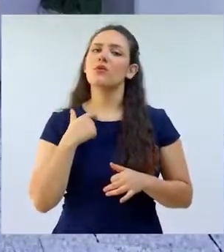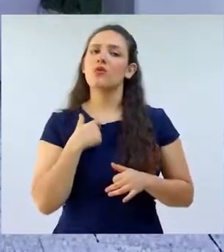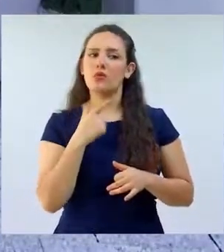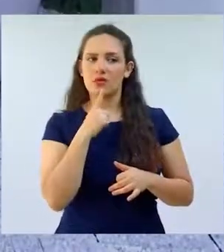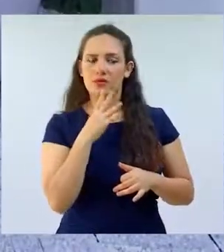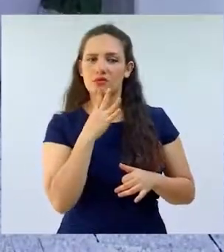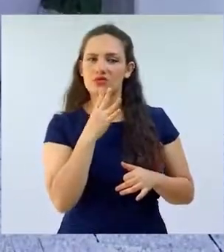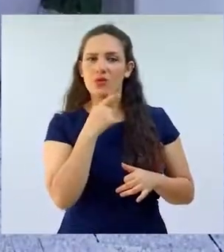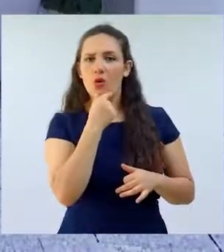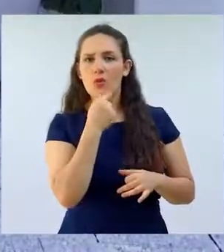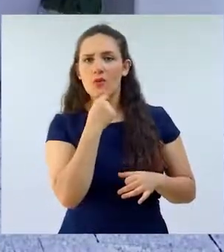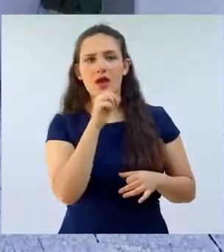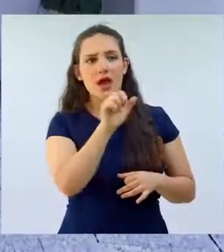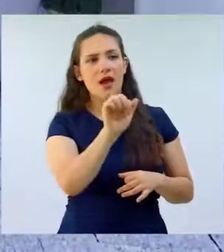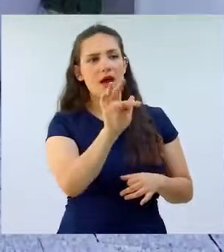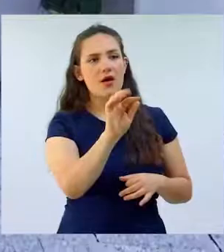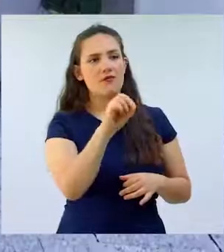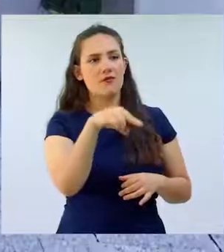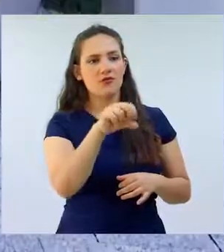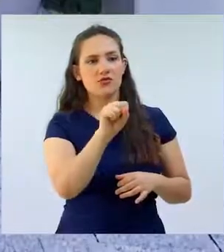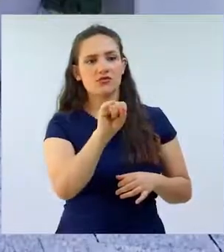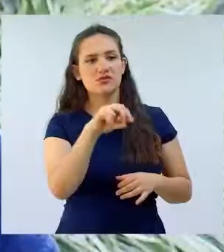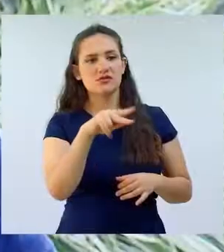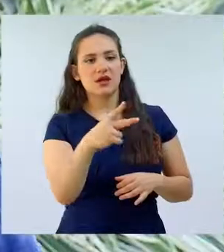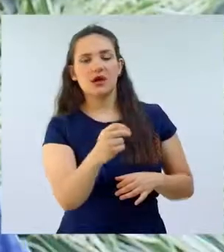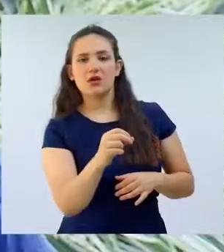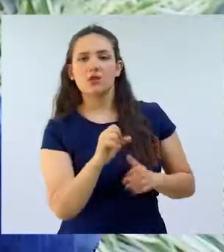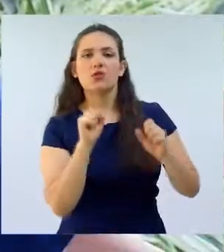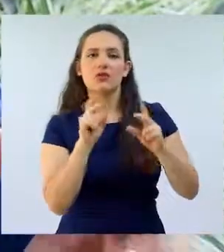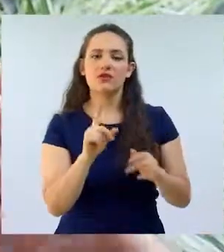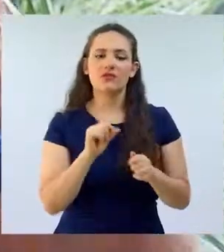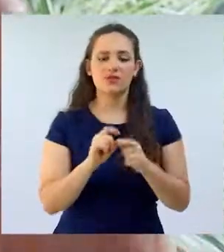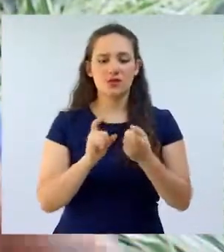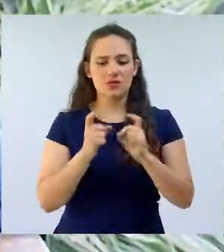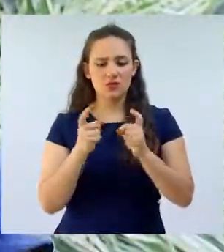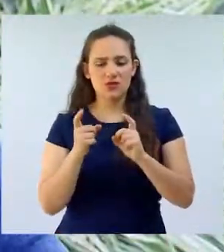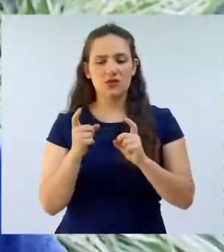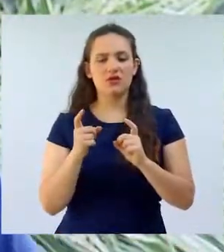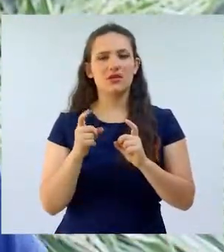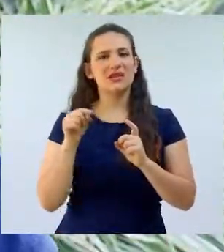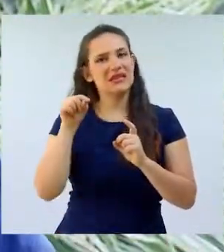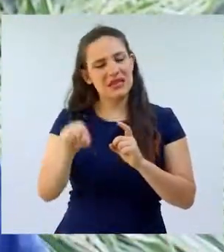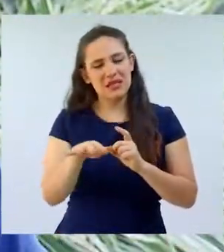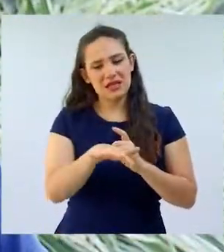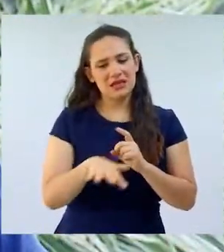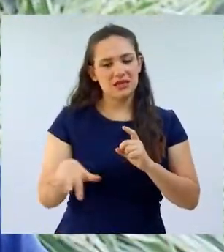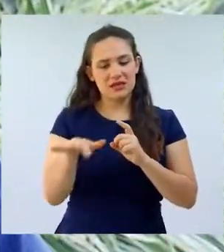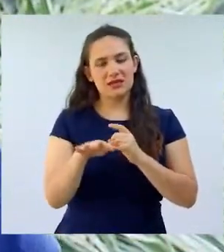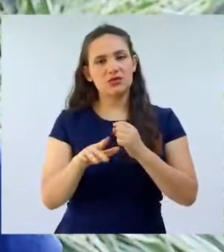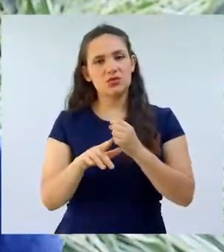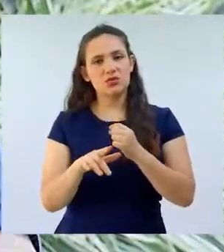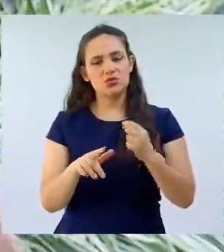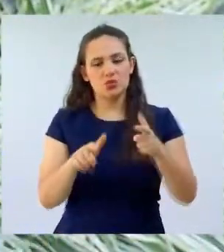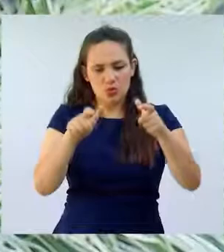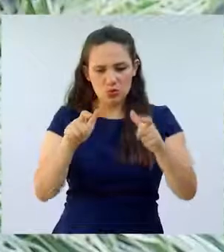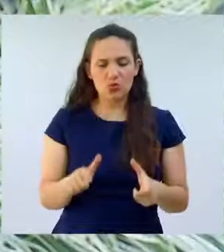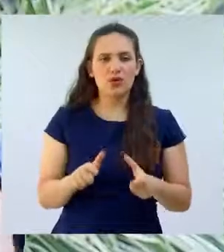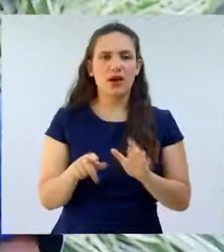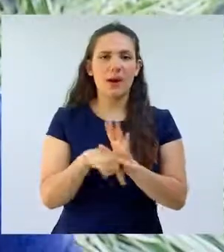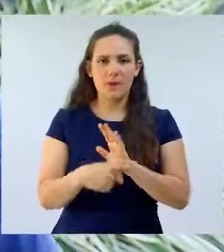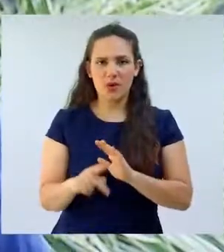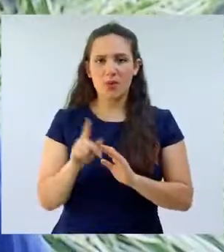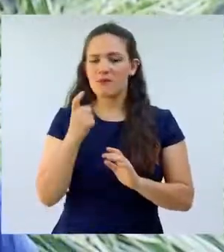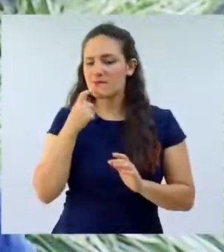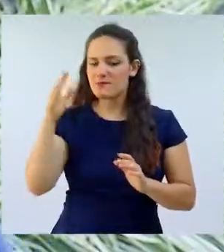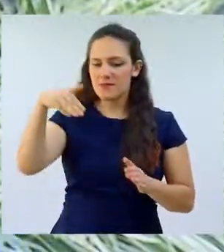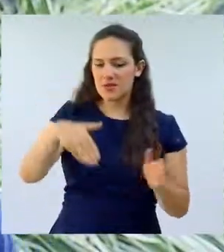também, conheci o Afonsinho em Dourados fazendo trabalho. E fizemos uma reunião no Aquário Natural de Bonito, onde eu vim conhecer o